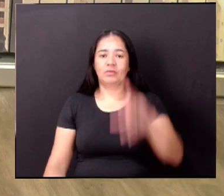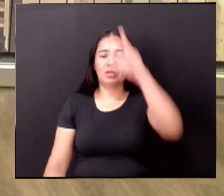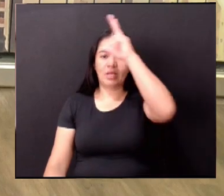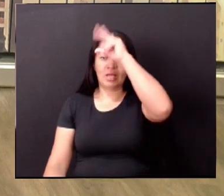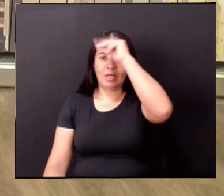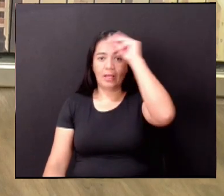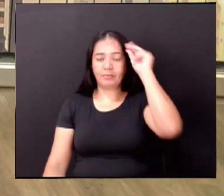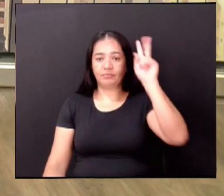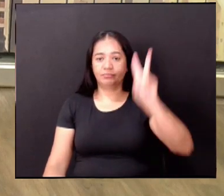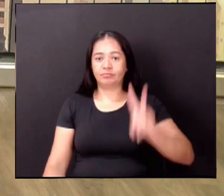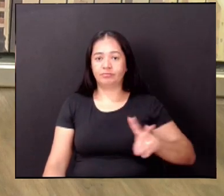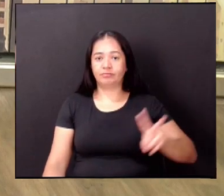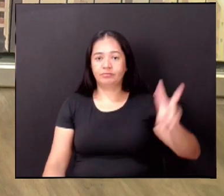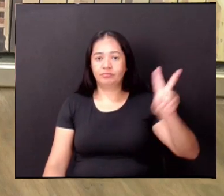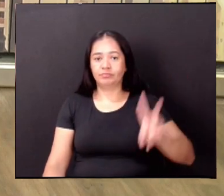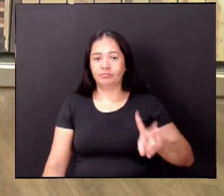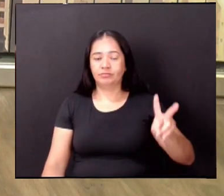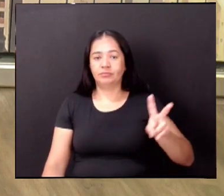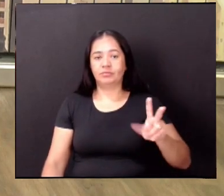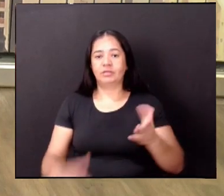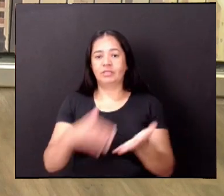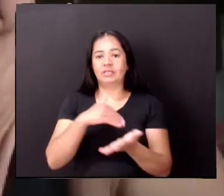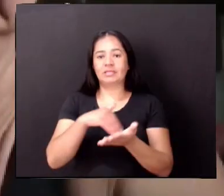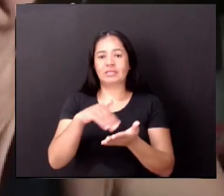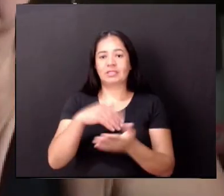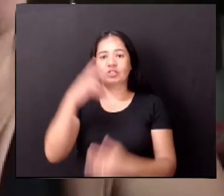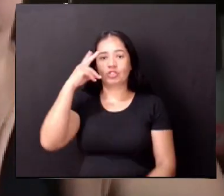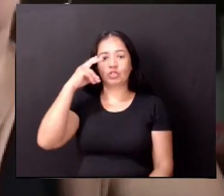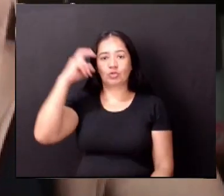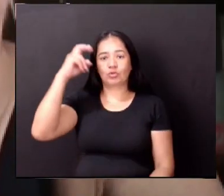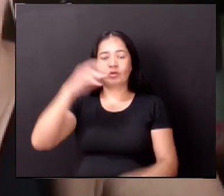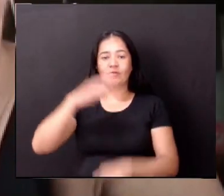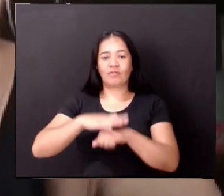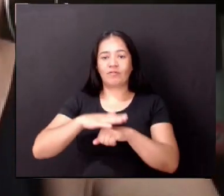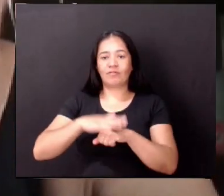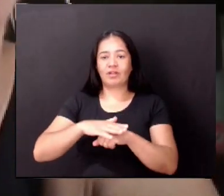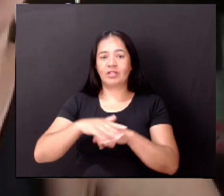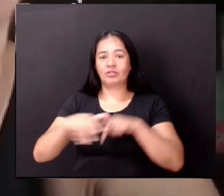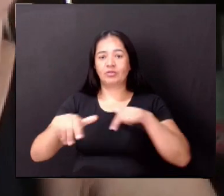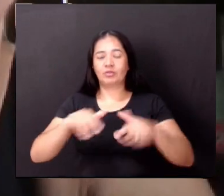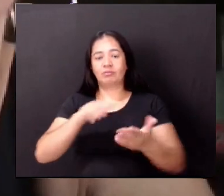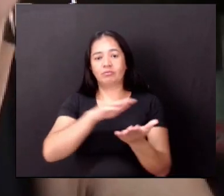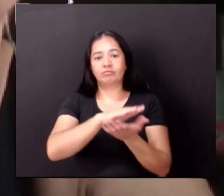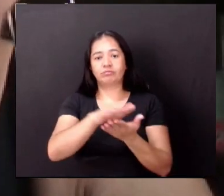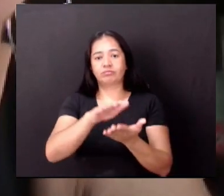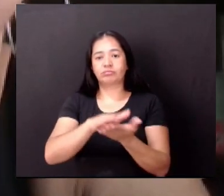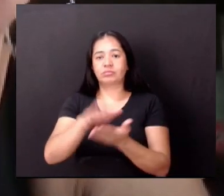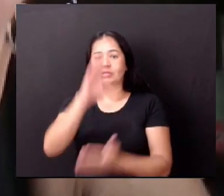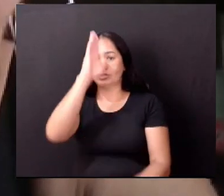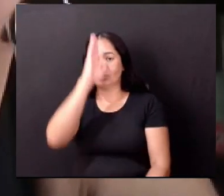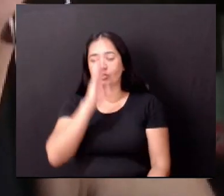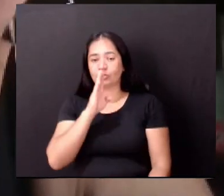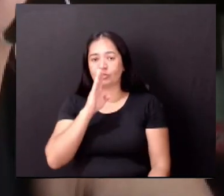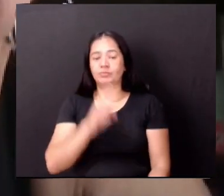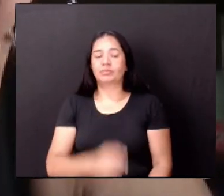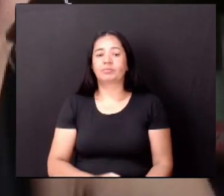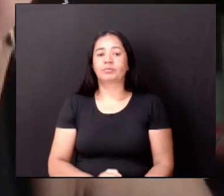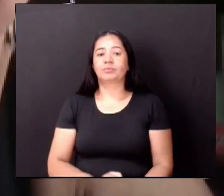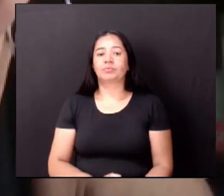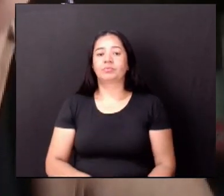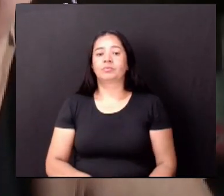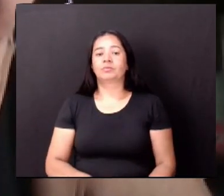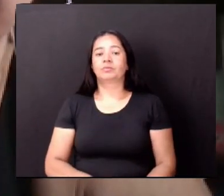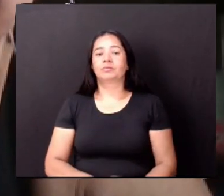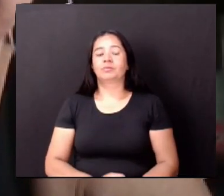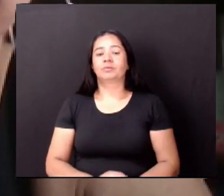Perfeitamente. A Prefeitura de Valinhos, pela Secretaria de Cultura, está fazendo um trabalho de distribuição gratuita